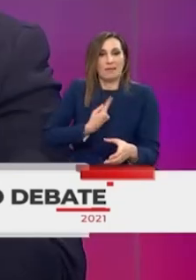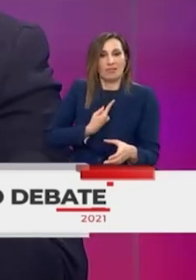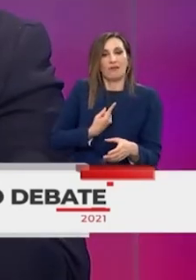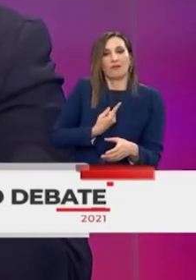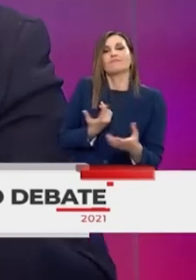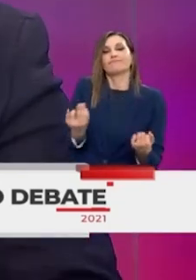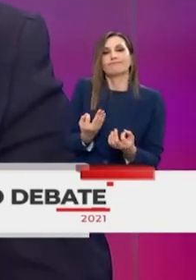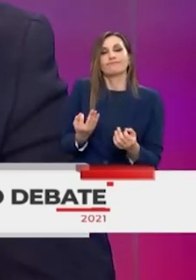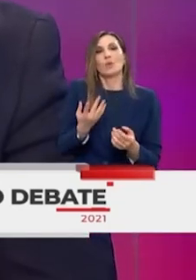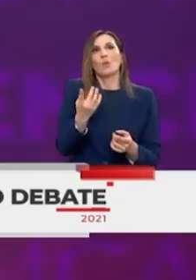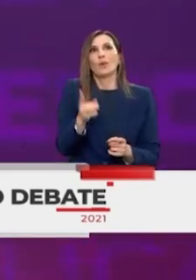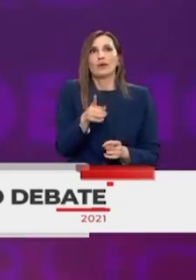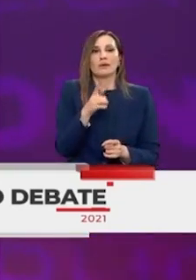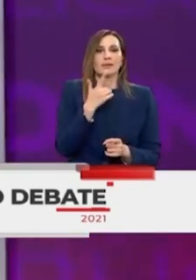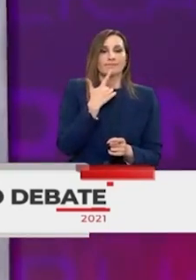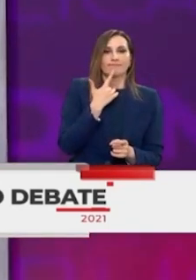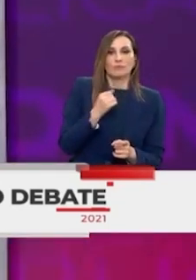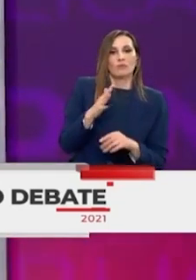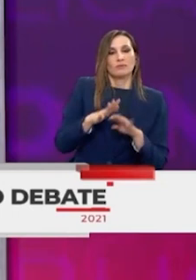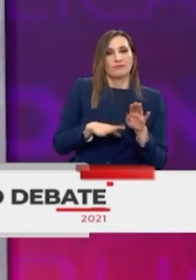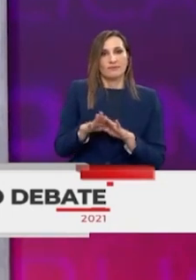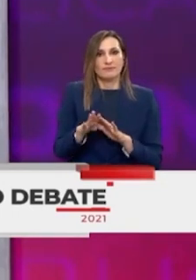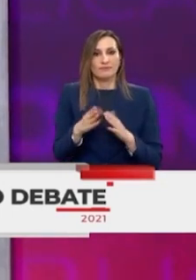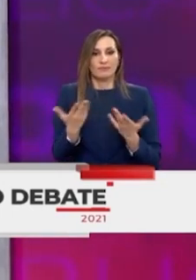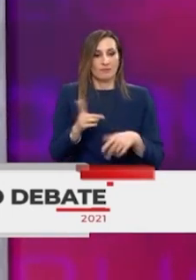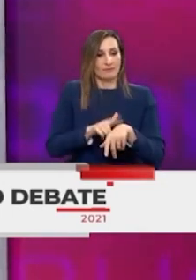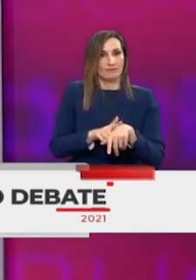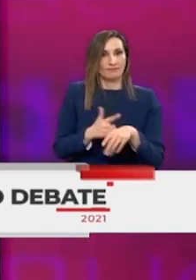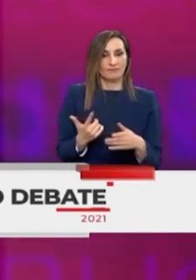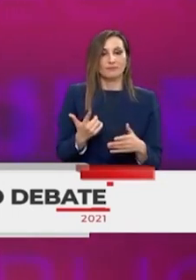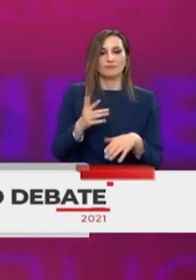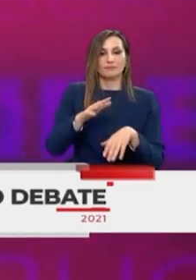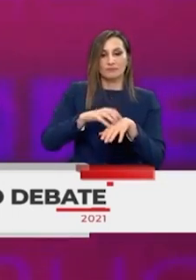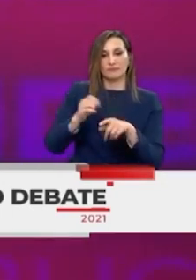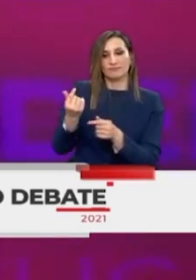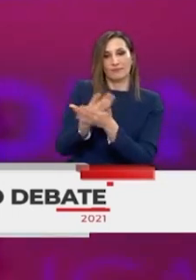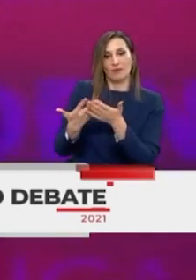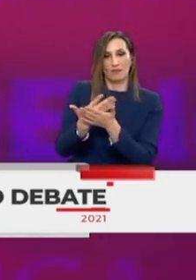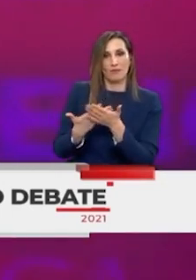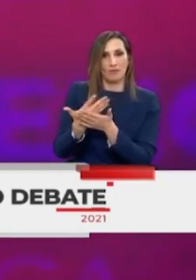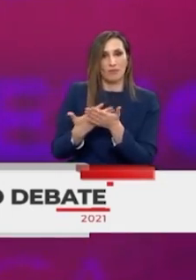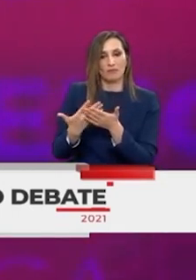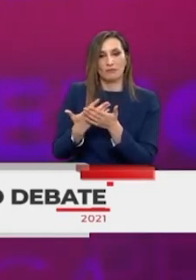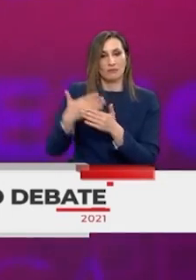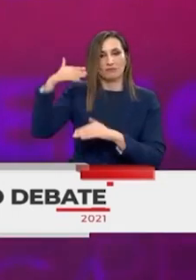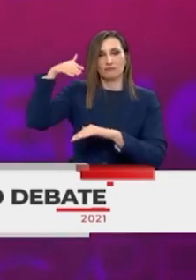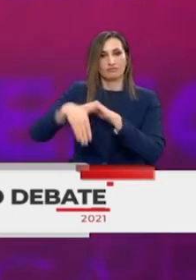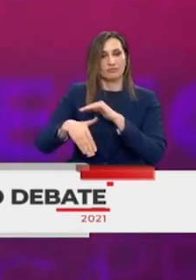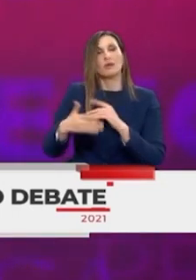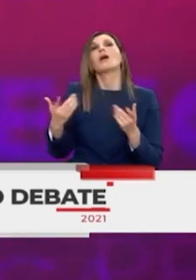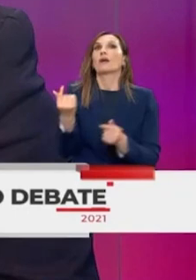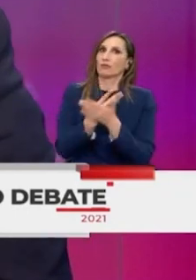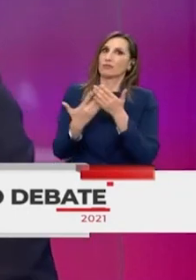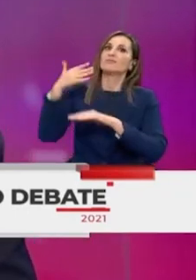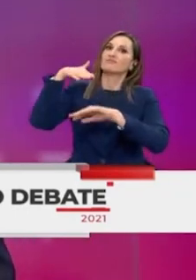é possível, ou o que é que não se pode exatamente fazer neste momento, tendo em conta que a economia já está profundamente abalada? Pois, a economia